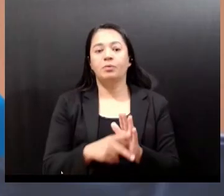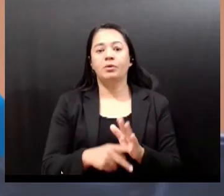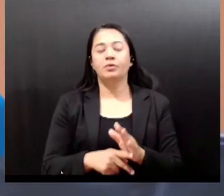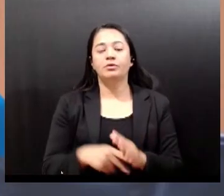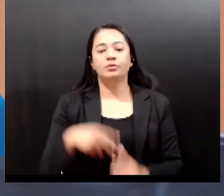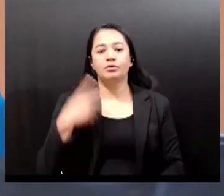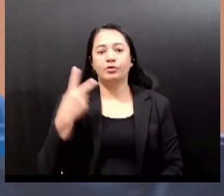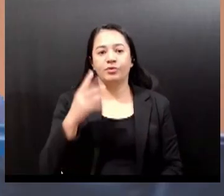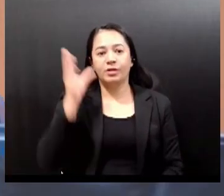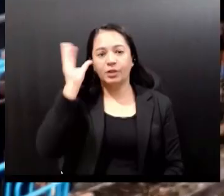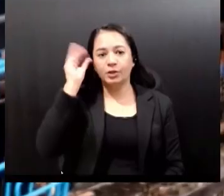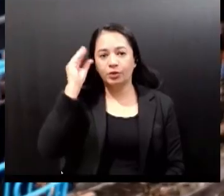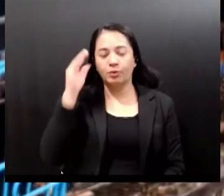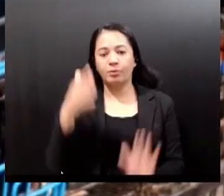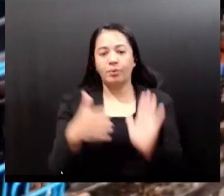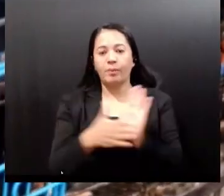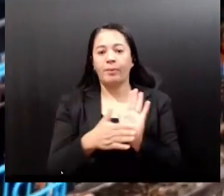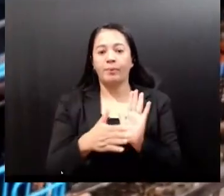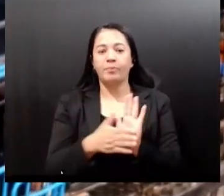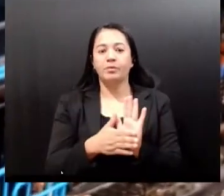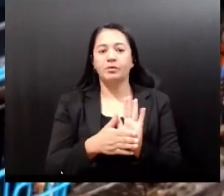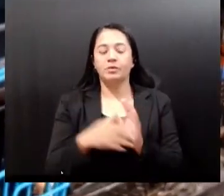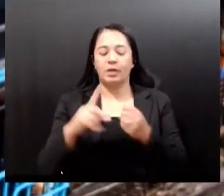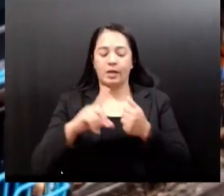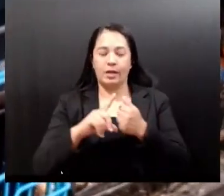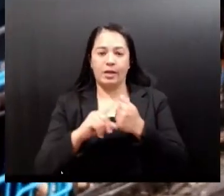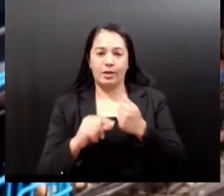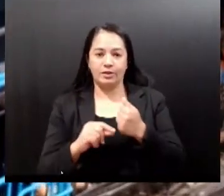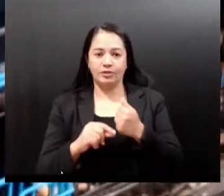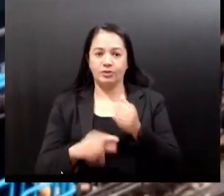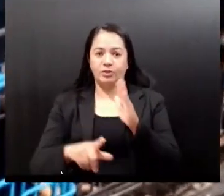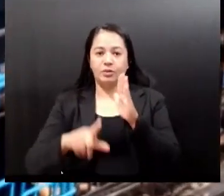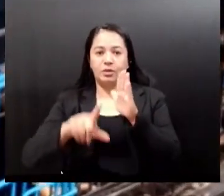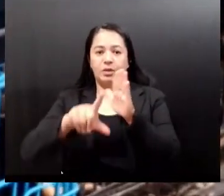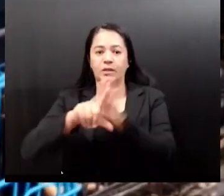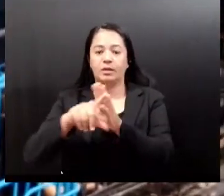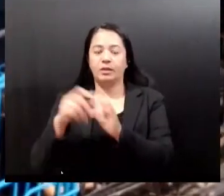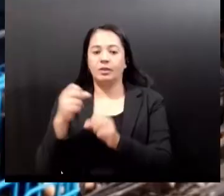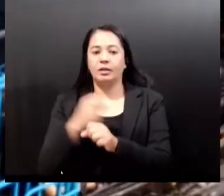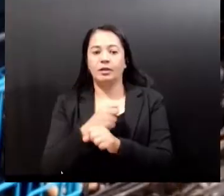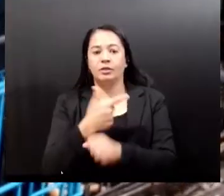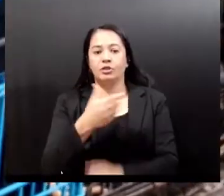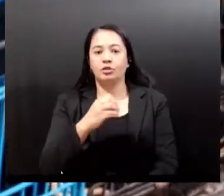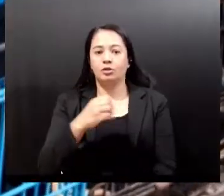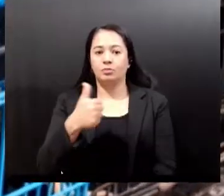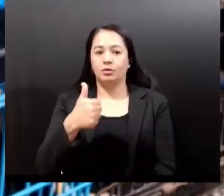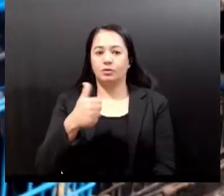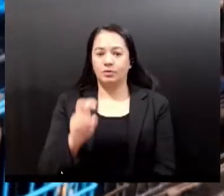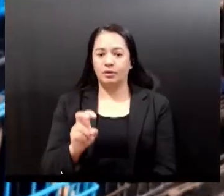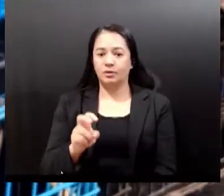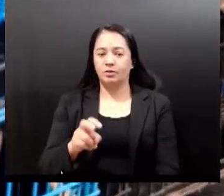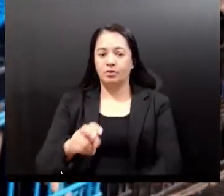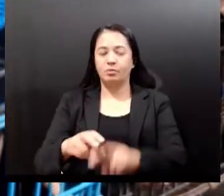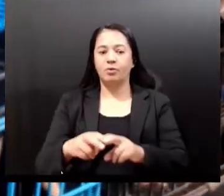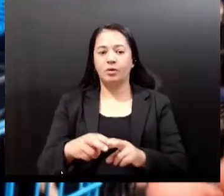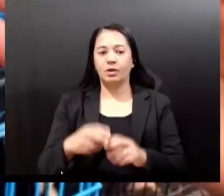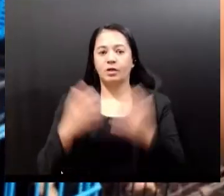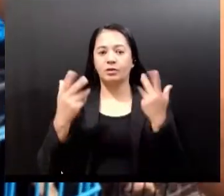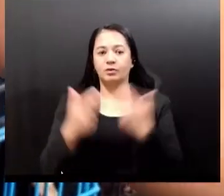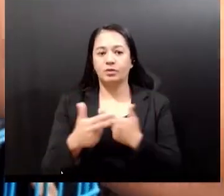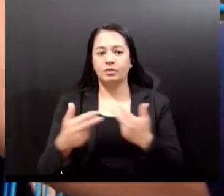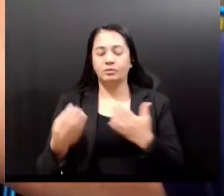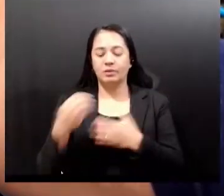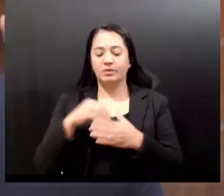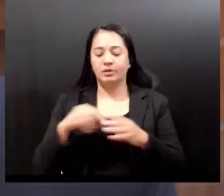que acrescenta artigo à lei de 2015 que disciplinou acerca do manejo de animais em clínicas veterinárias,